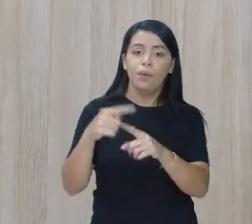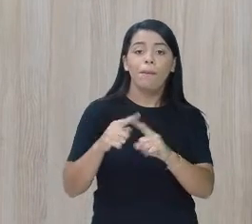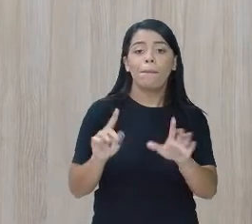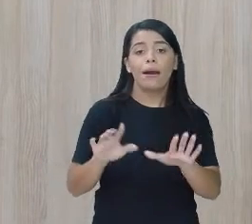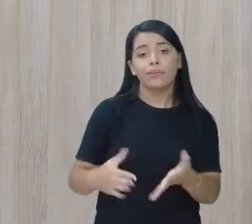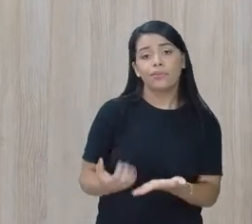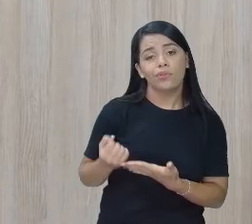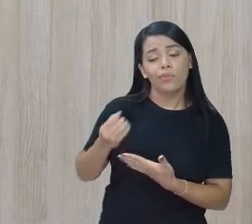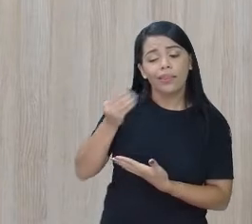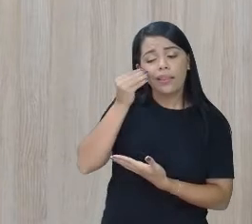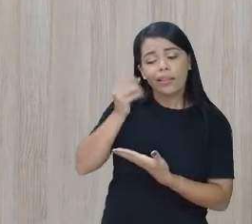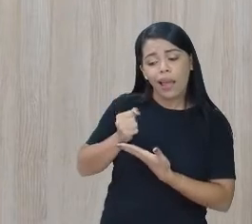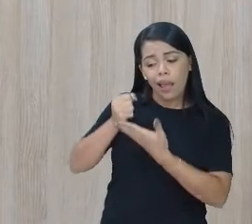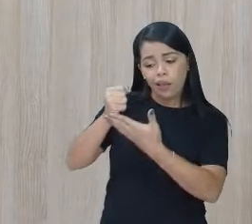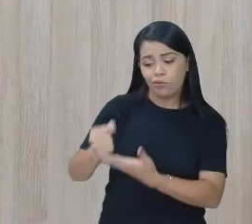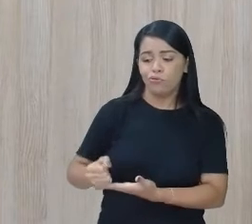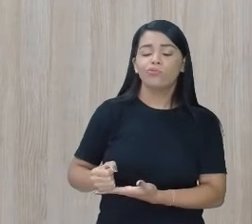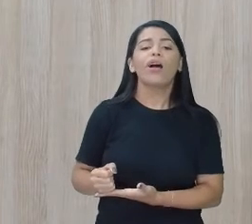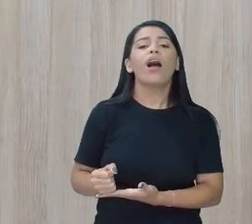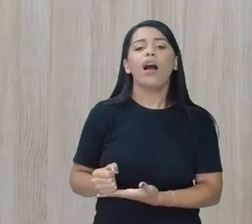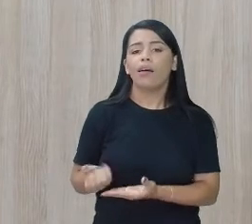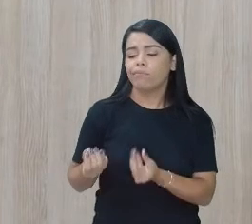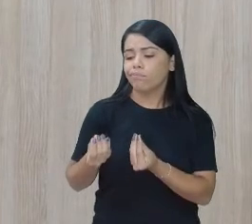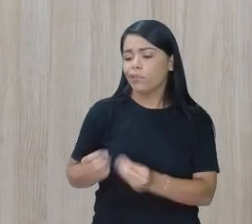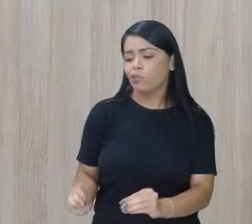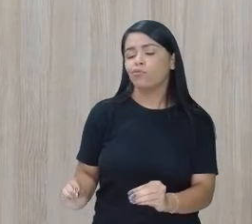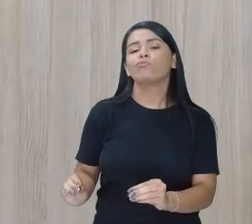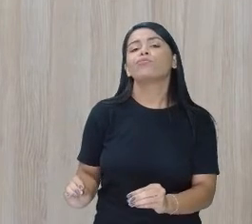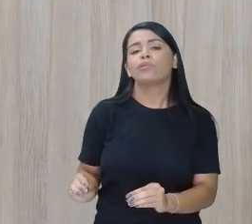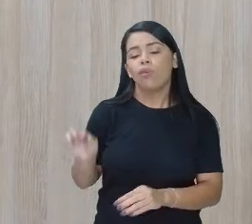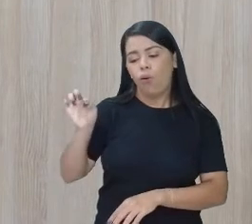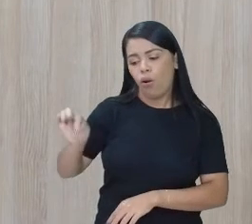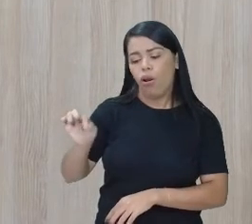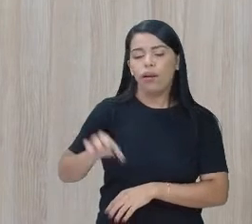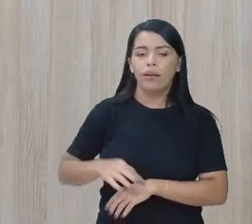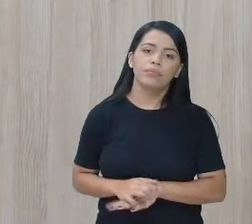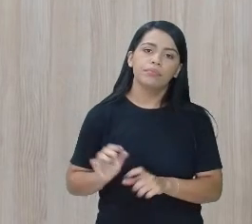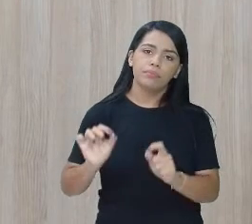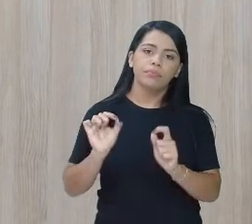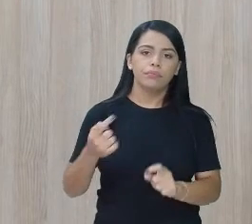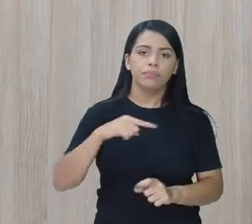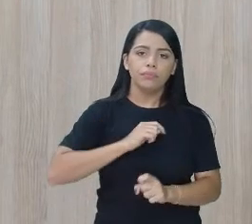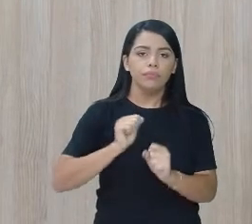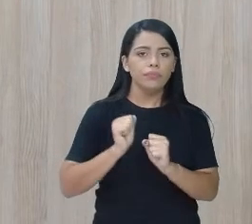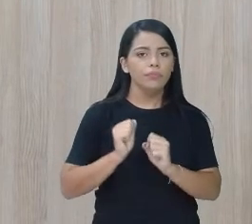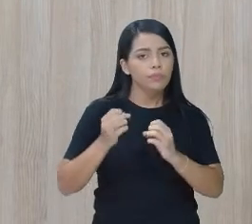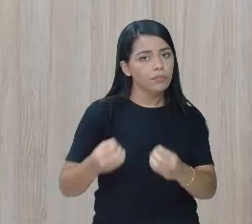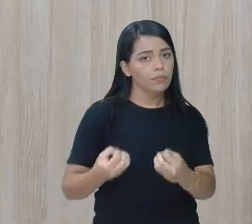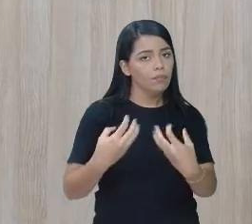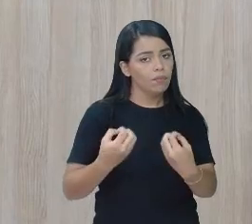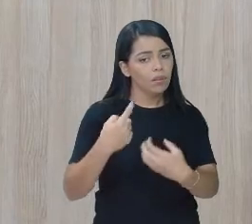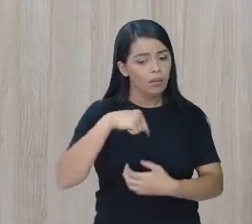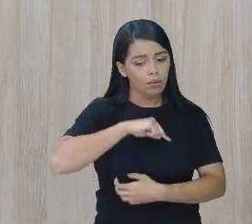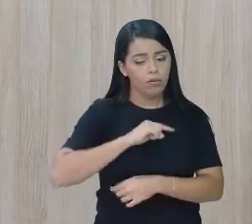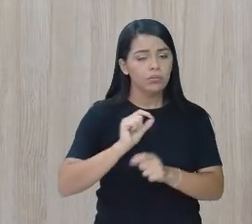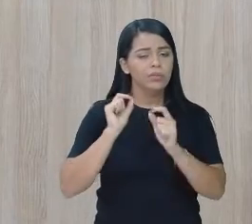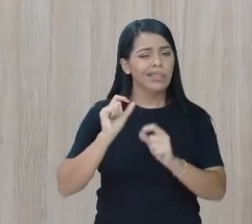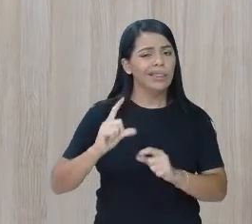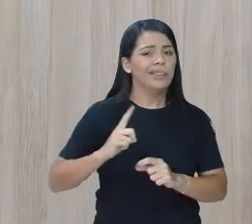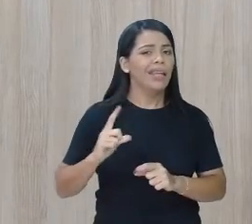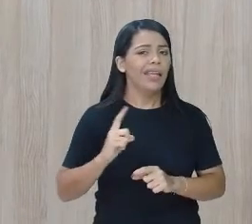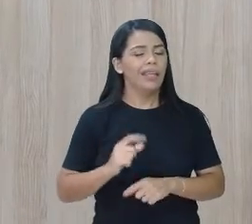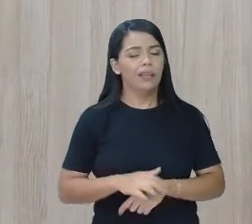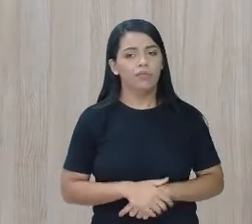macaco acabou prejudicando o peixe. O que é que a gente pode tirar de lição importante que essa fábula tem a nos